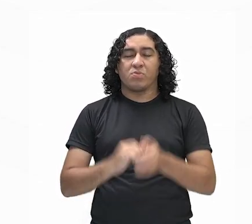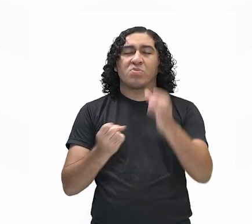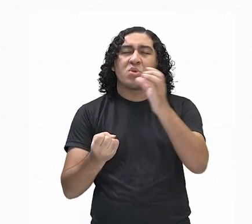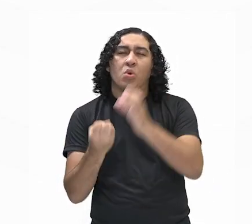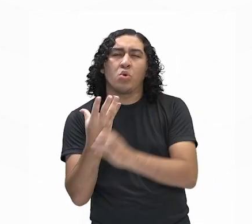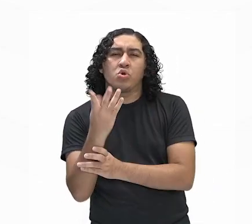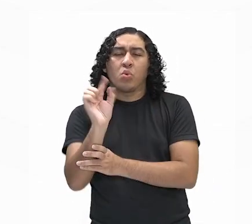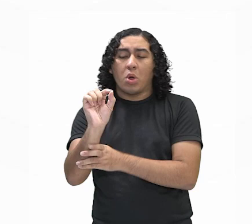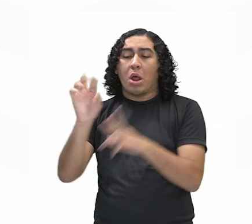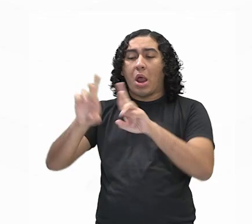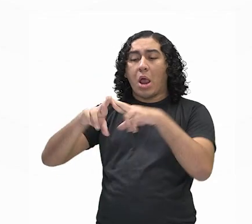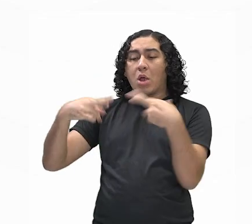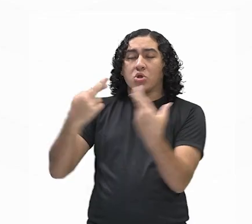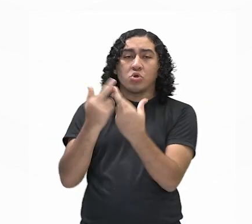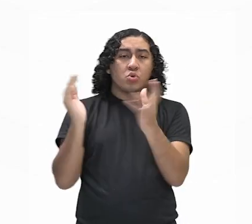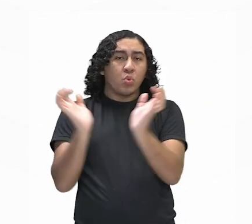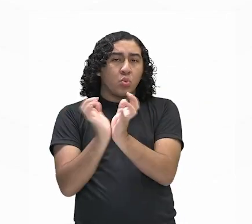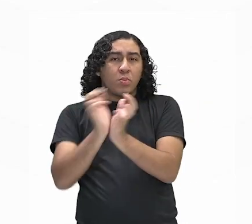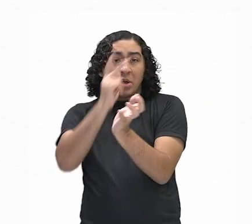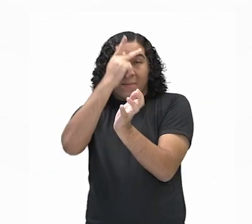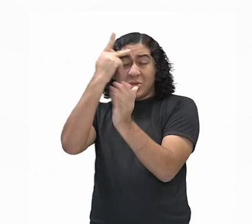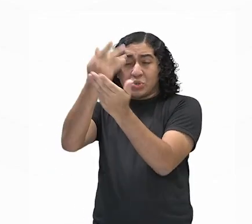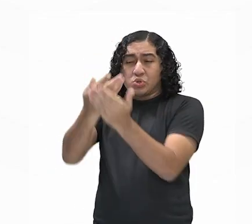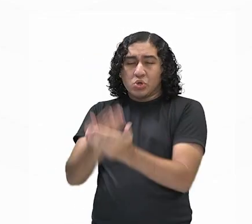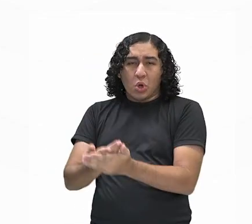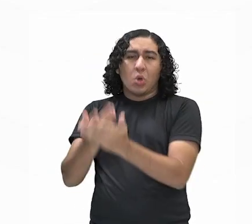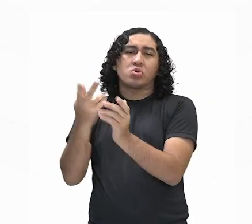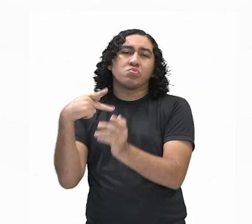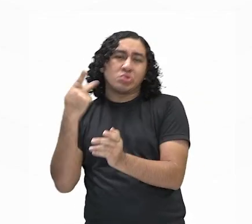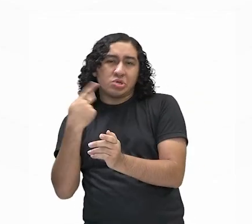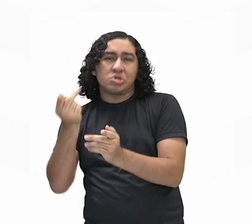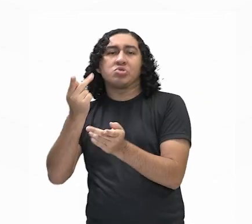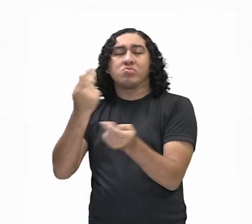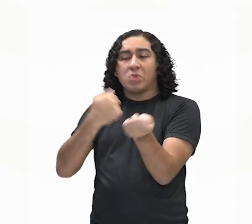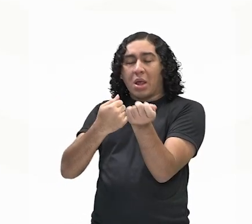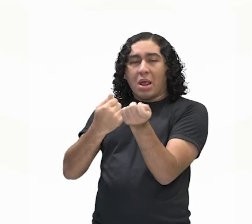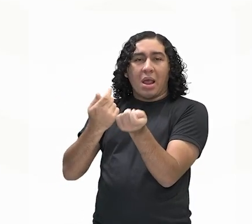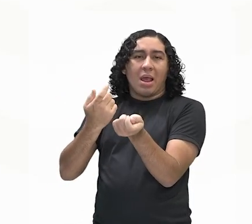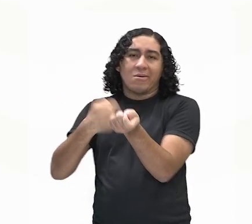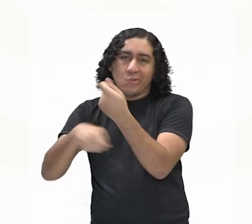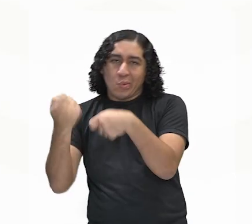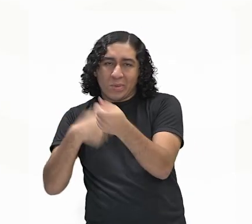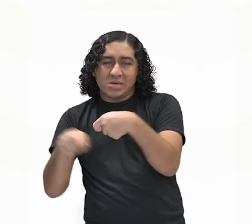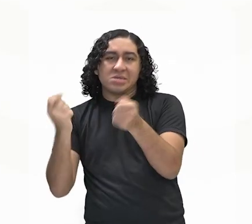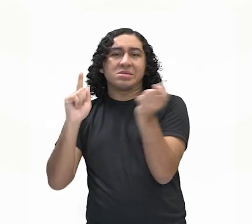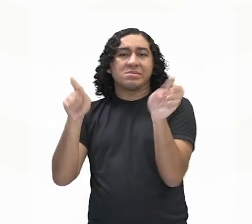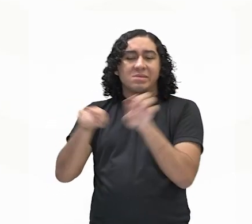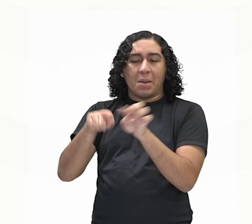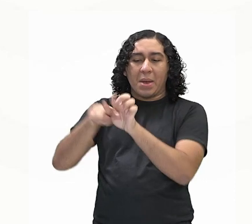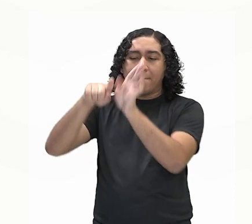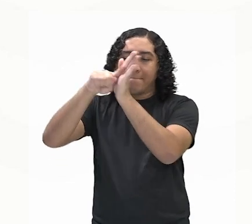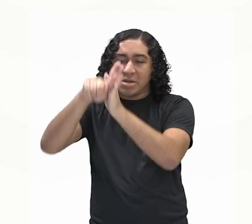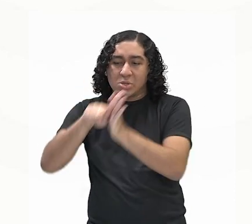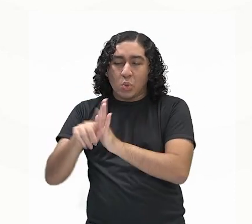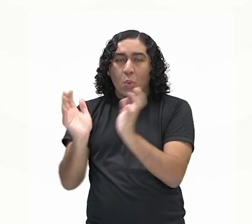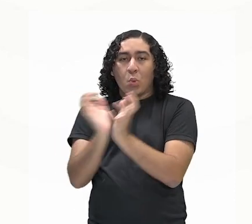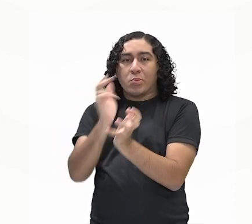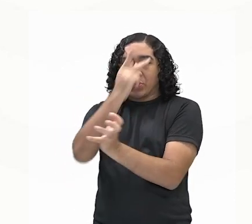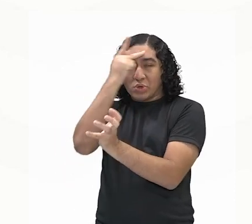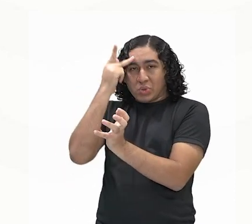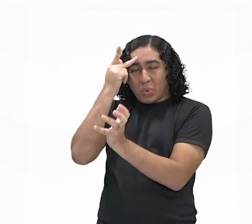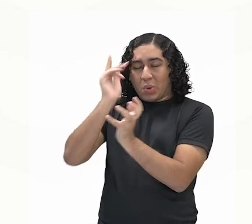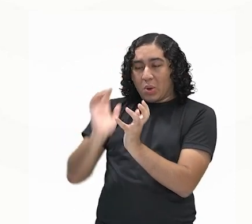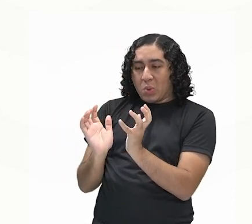estudiosos, políticos, economistas, pesquisadores que estavam ali preocupados com as questões